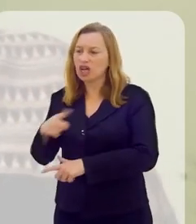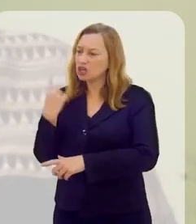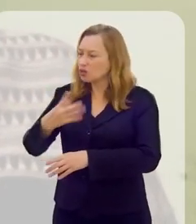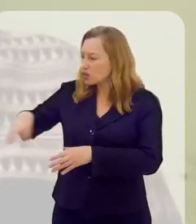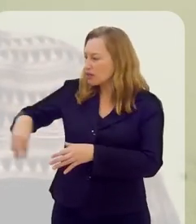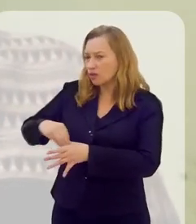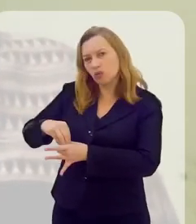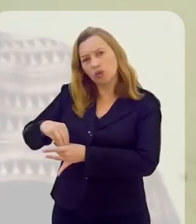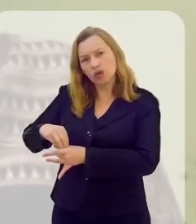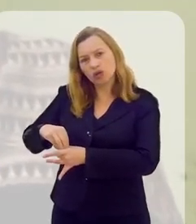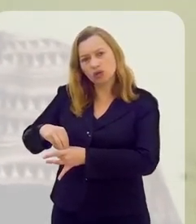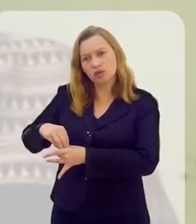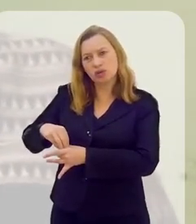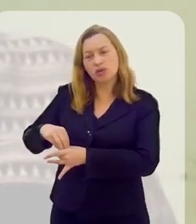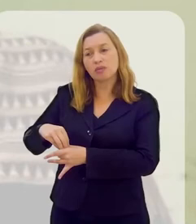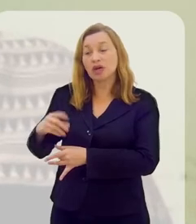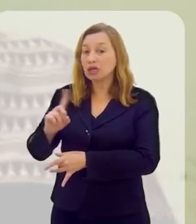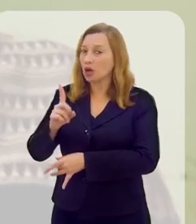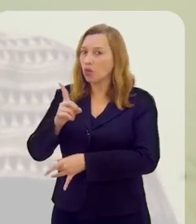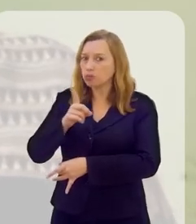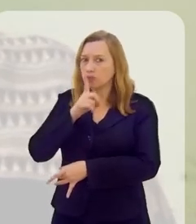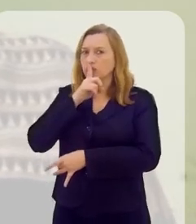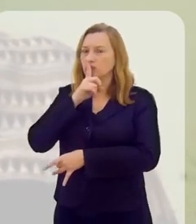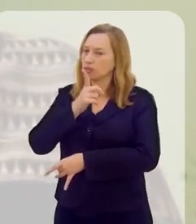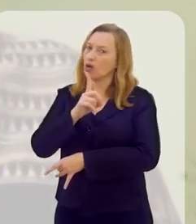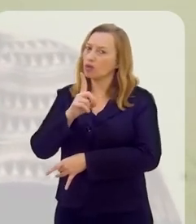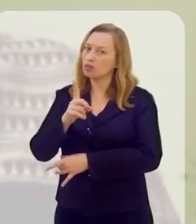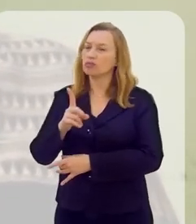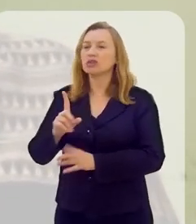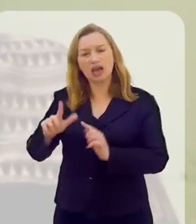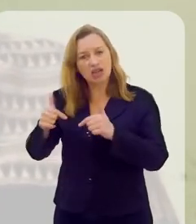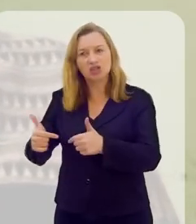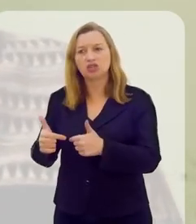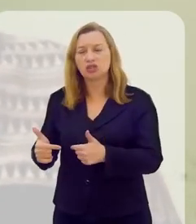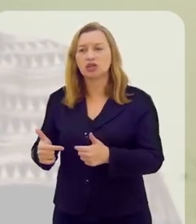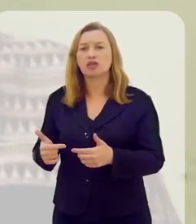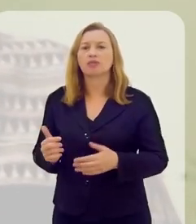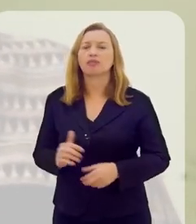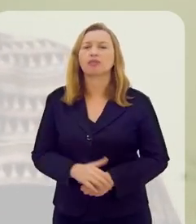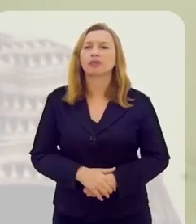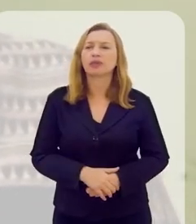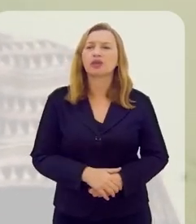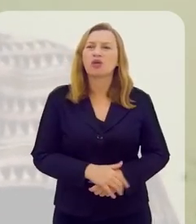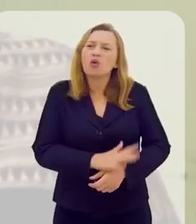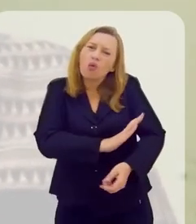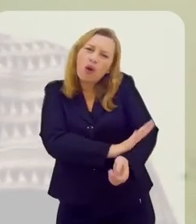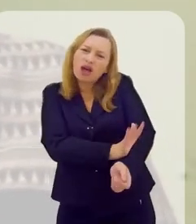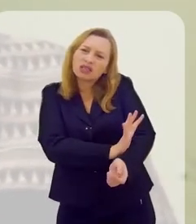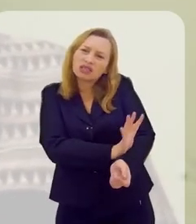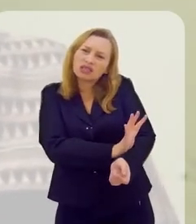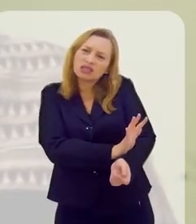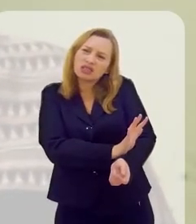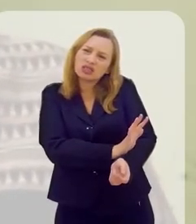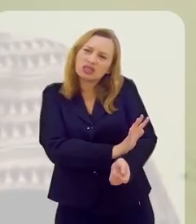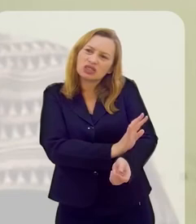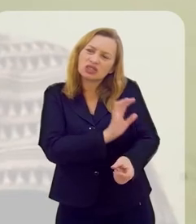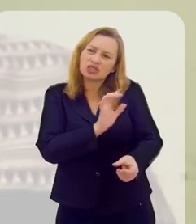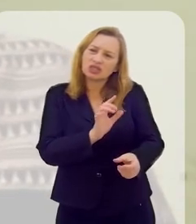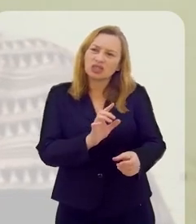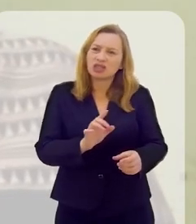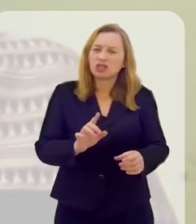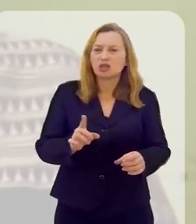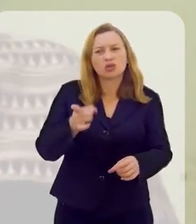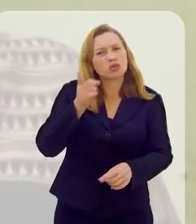inseridos, para que não fôssemos calados. Então, assim, o racismo, ele atravessa a gente